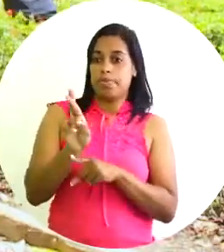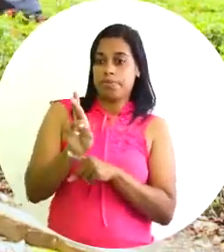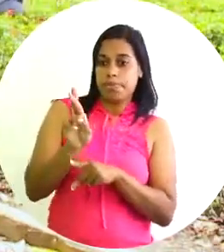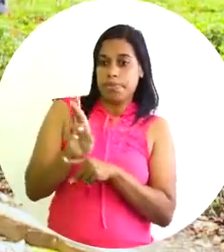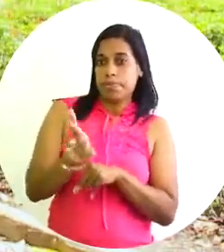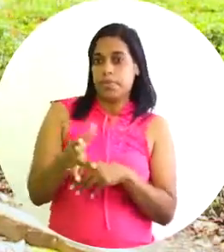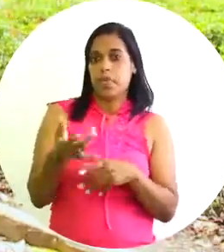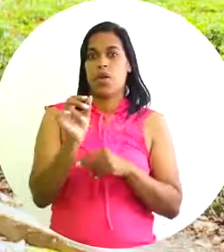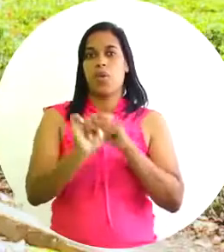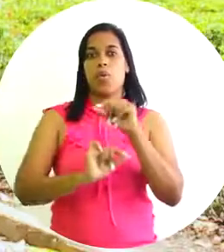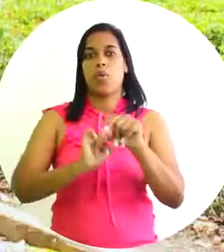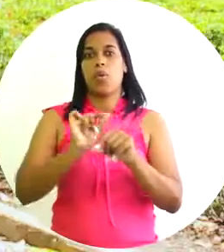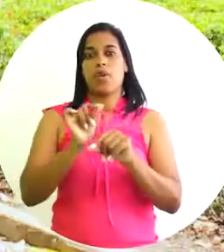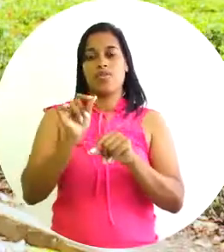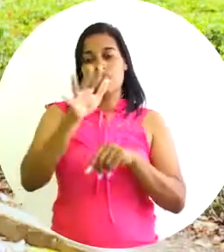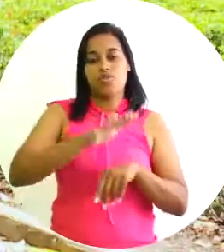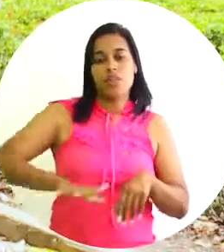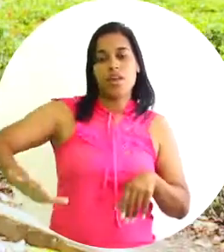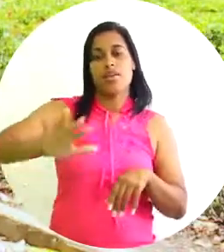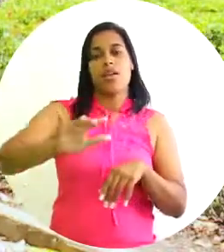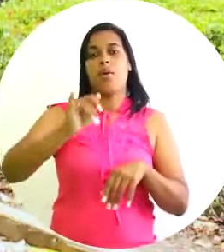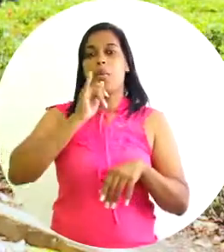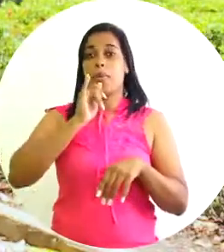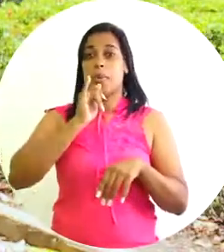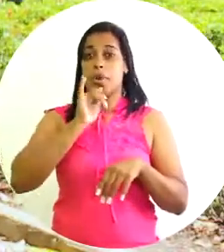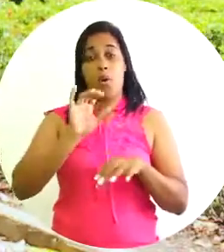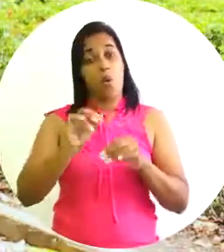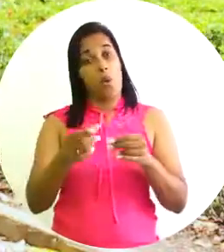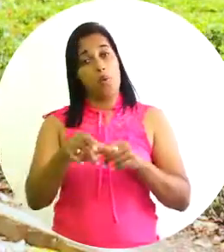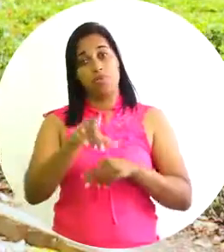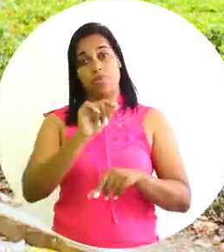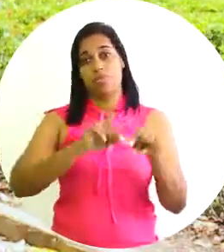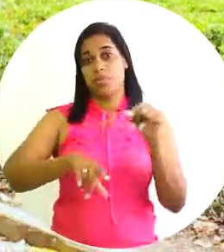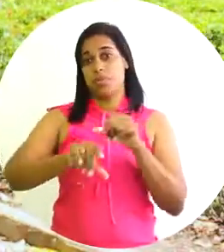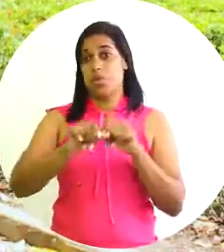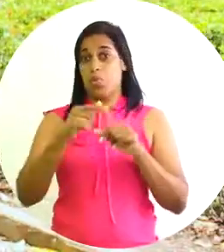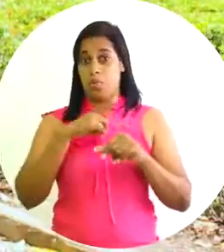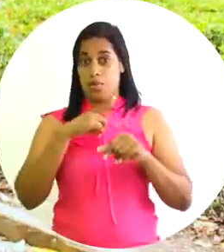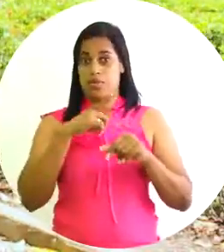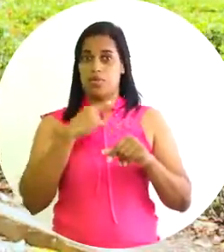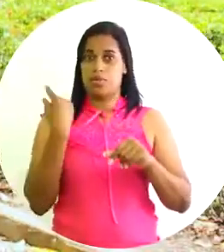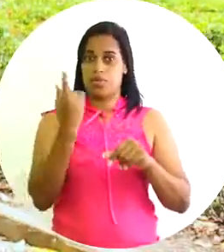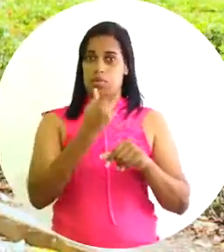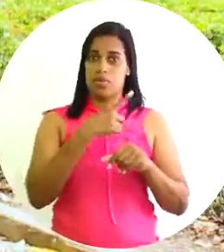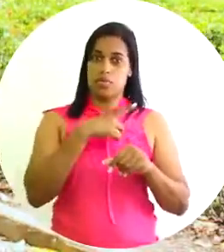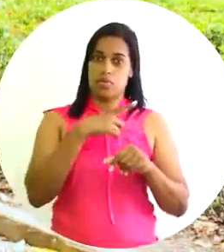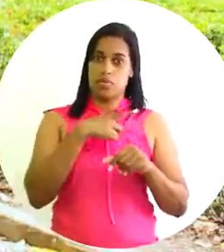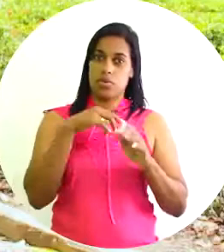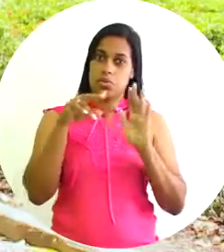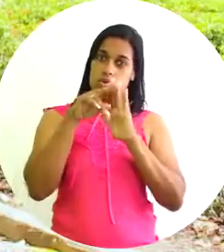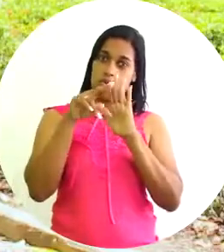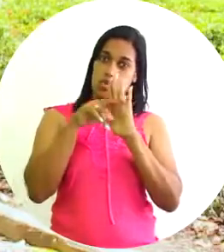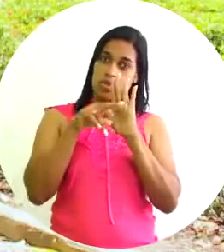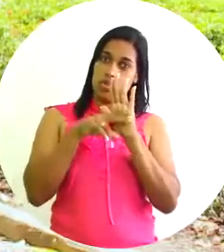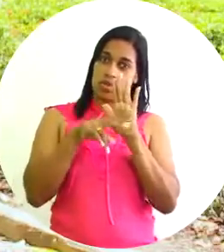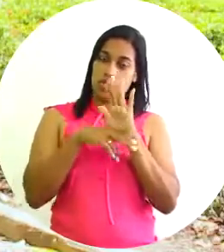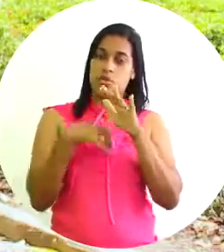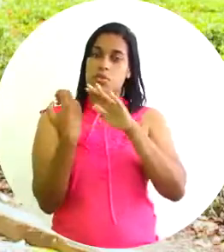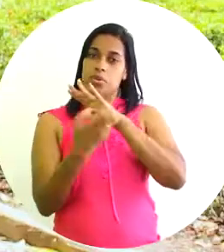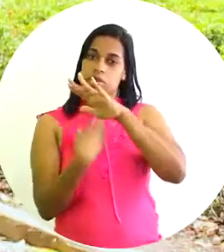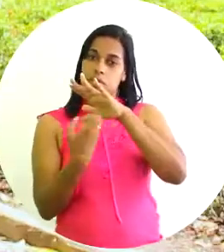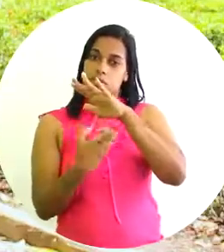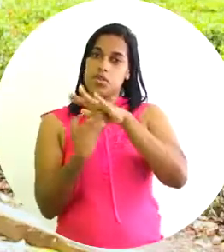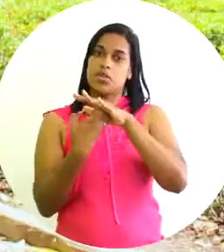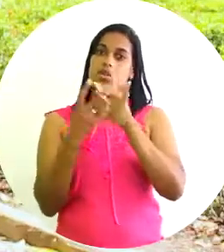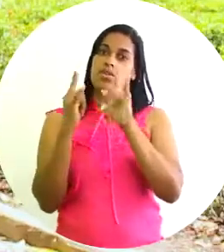restritivo, seriam de uso mais geral ou mais optativas. Quando nós temos o nível mais empresarial